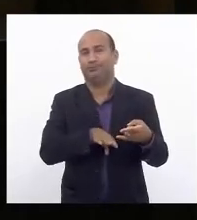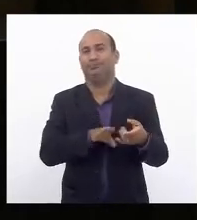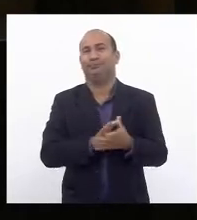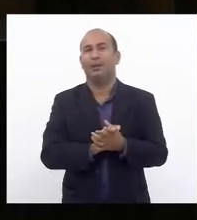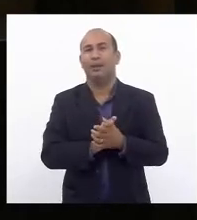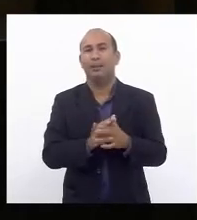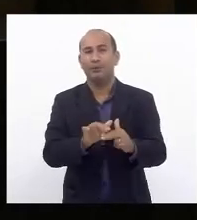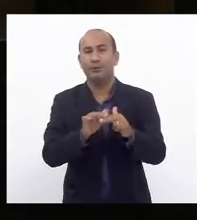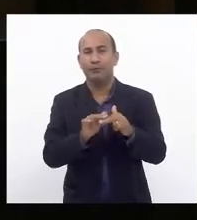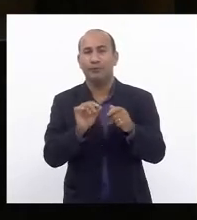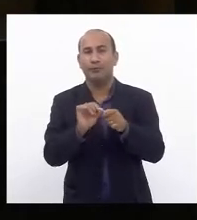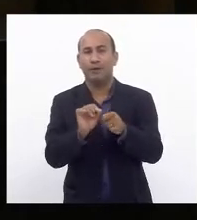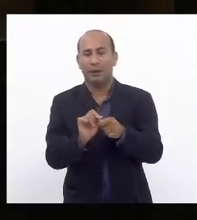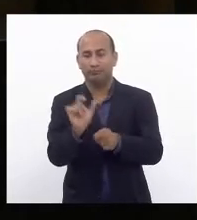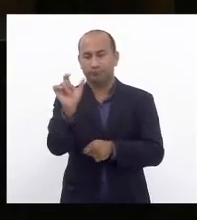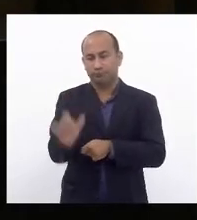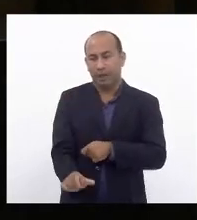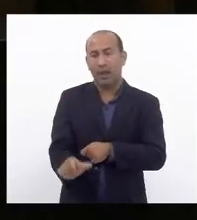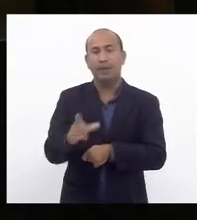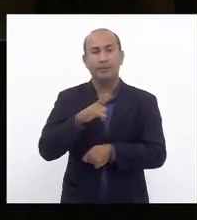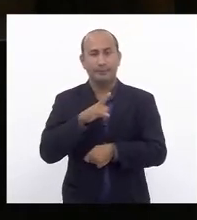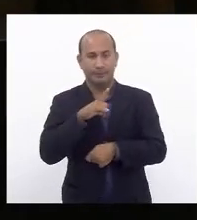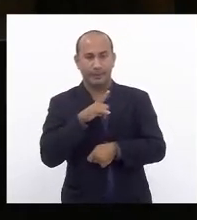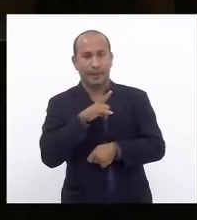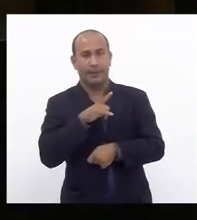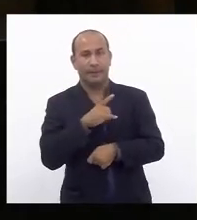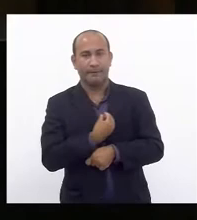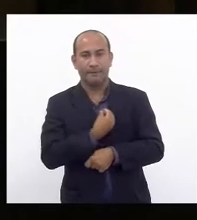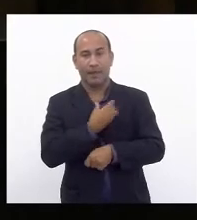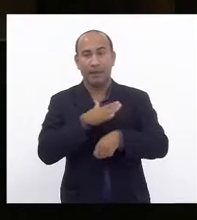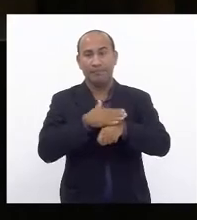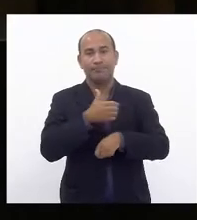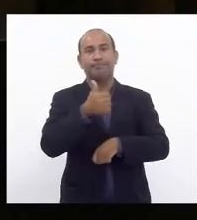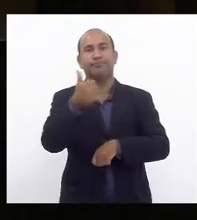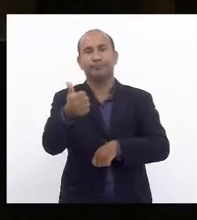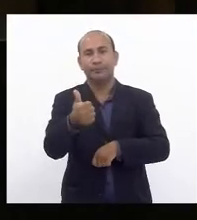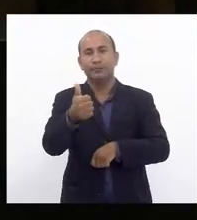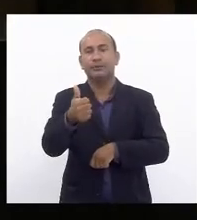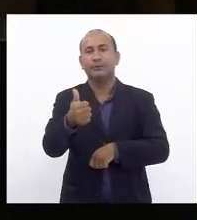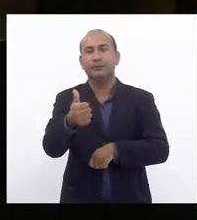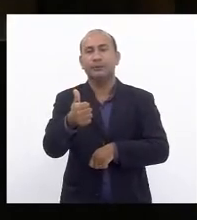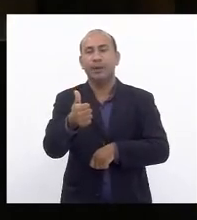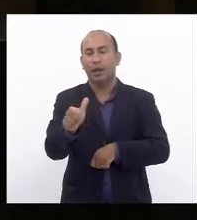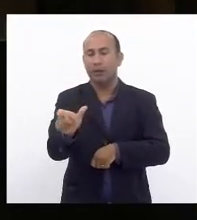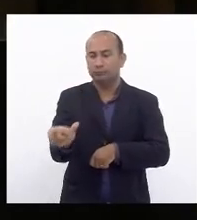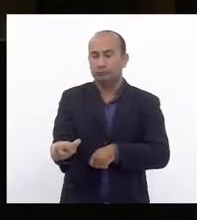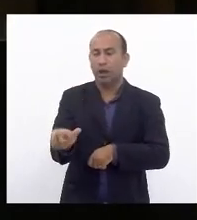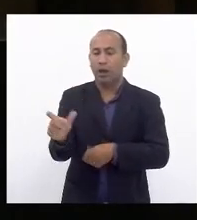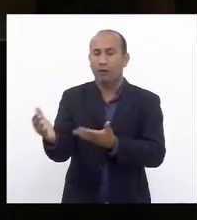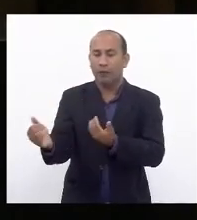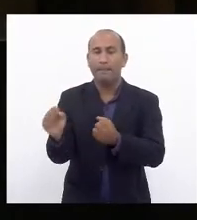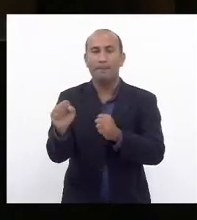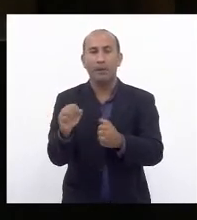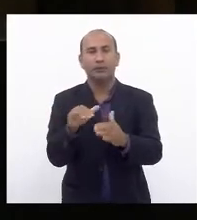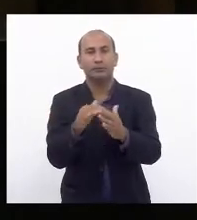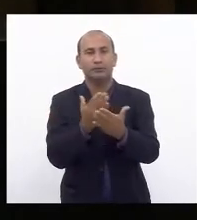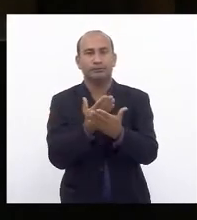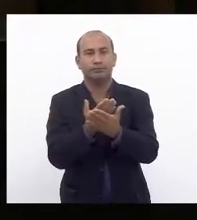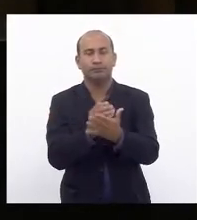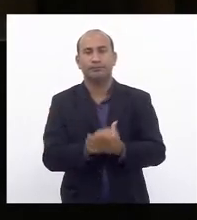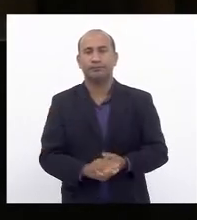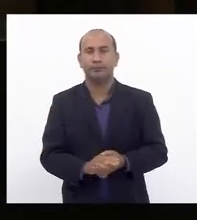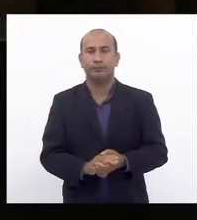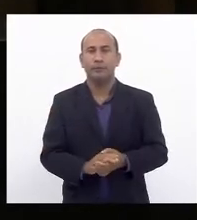fazem com que a gente tenha a mínimo de dignidade para que as nossas crianças, porque os nossos jovens possam estudar. Para combater